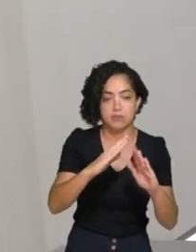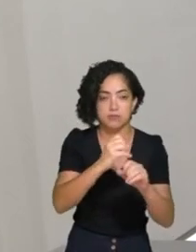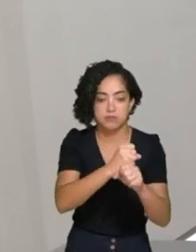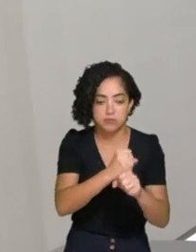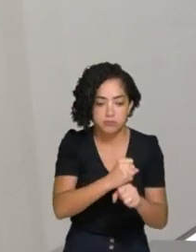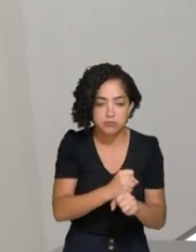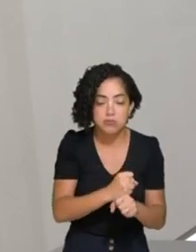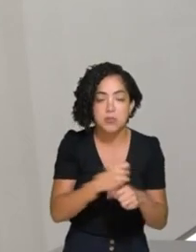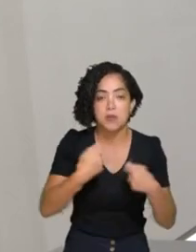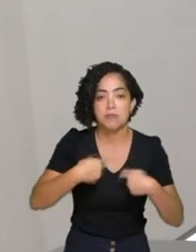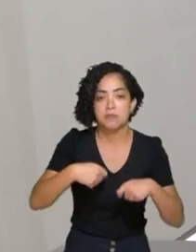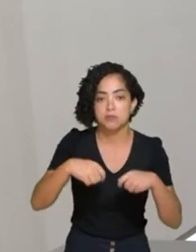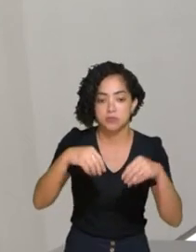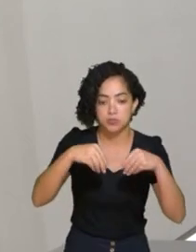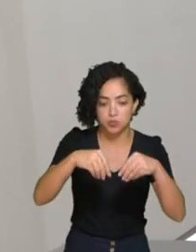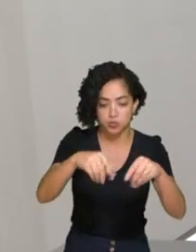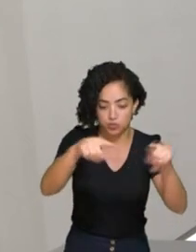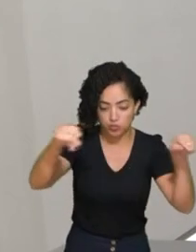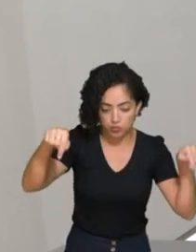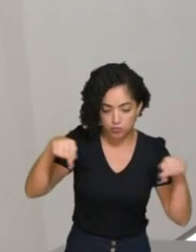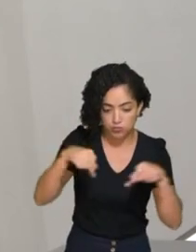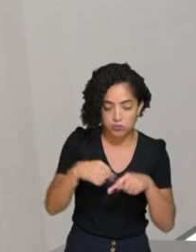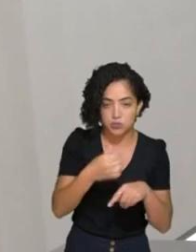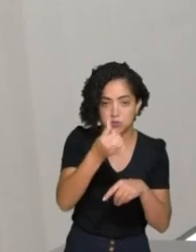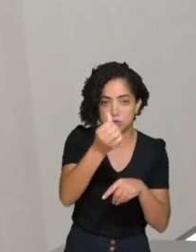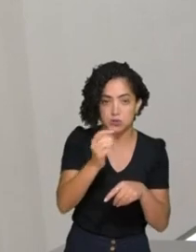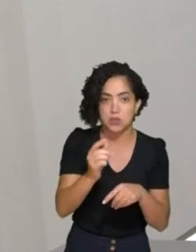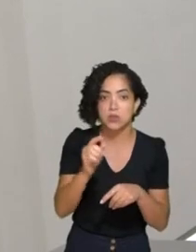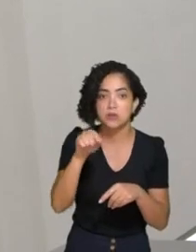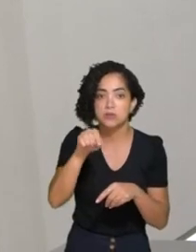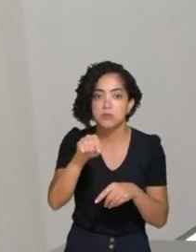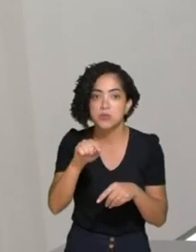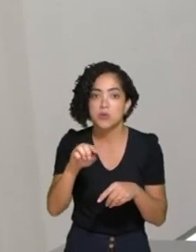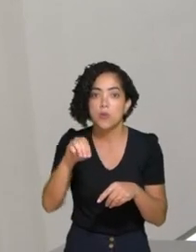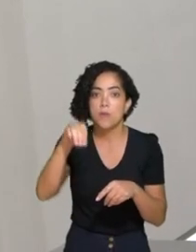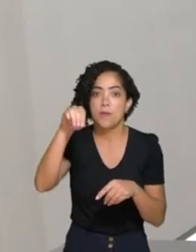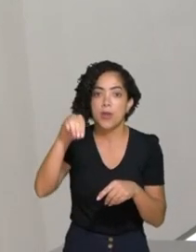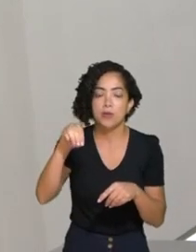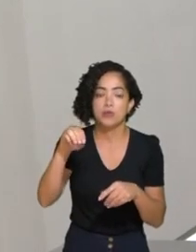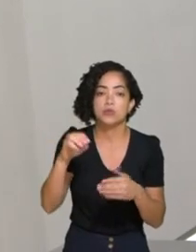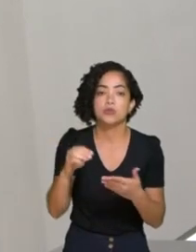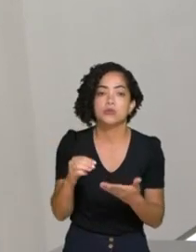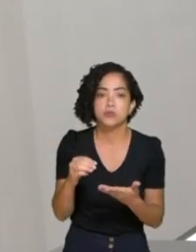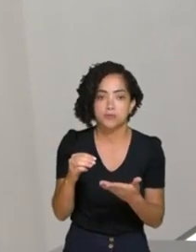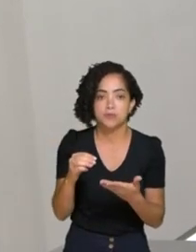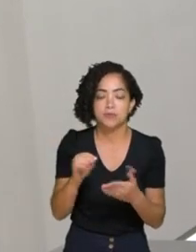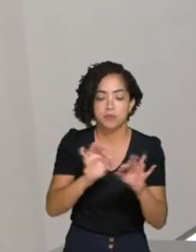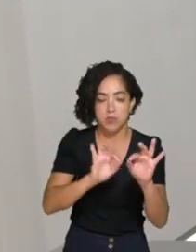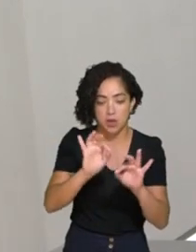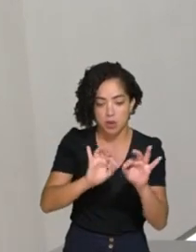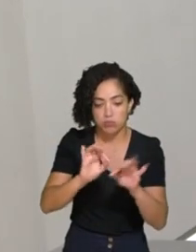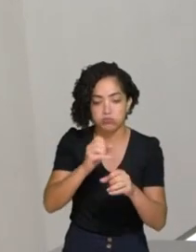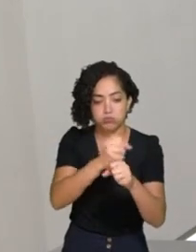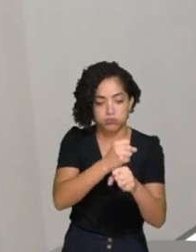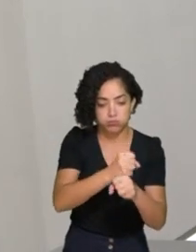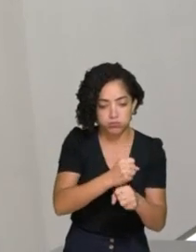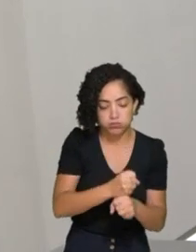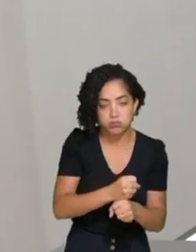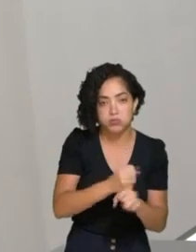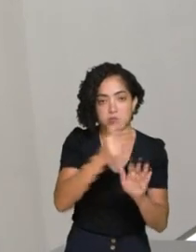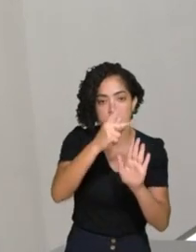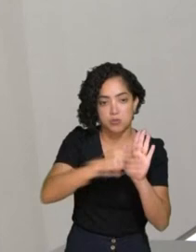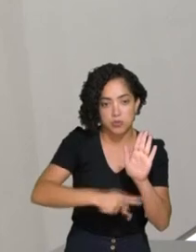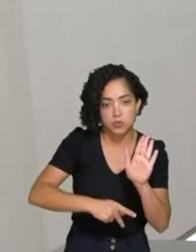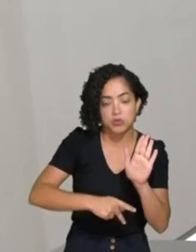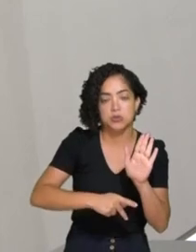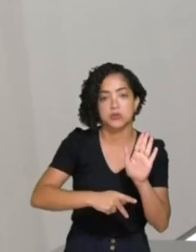mil metros quadrados para a construção da maior casa, do projeto maior da Casa da Mulher Brasileira, que é um projeto de 3 mil